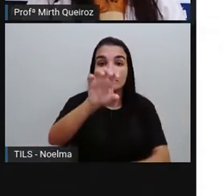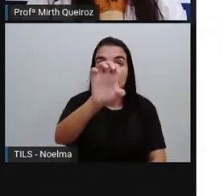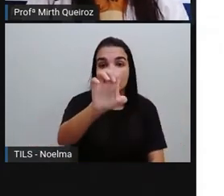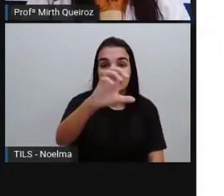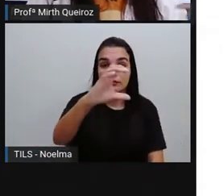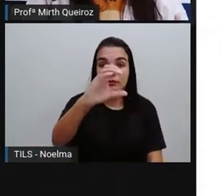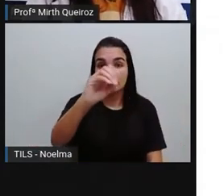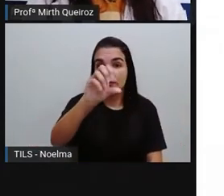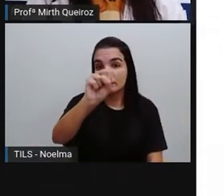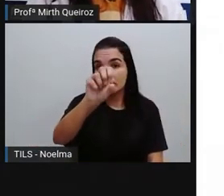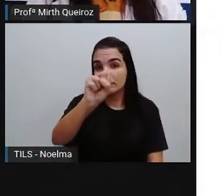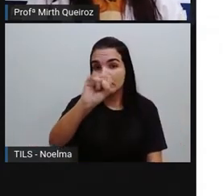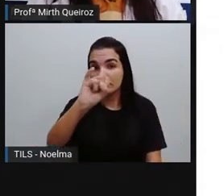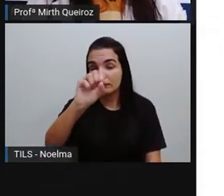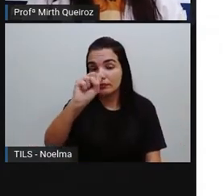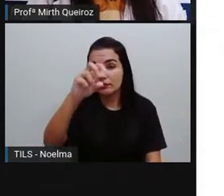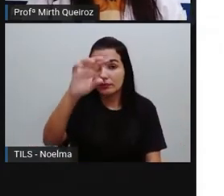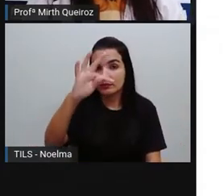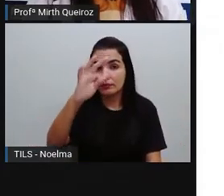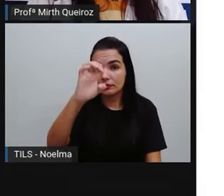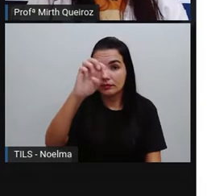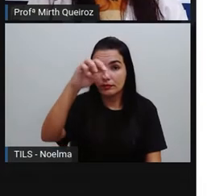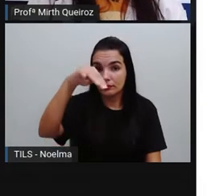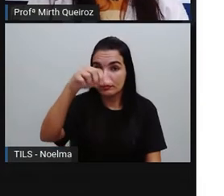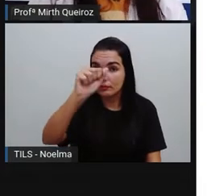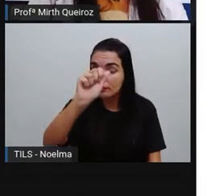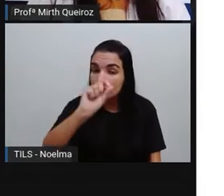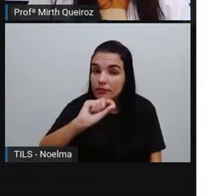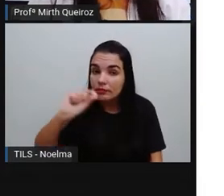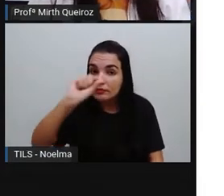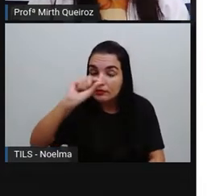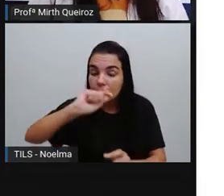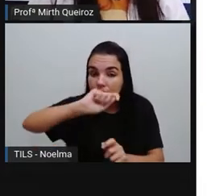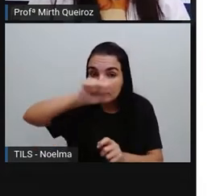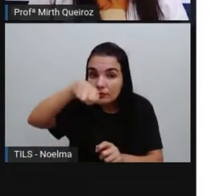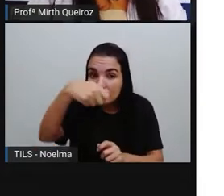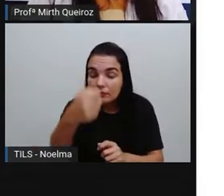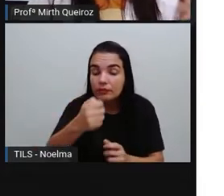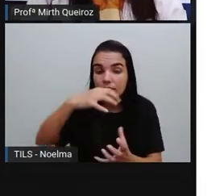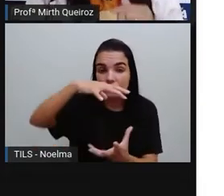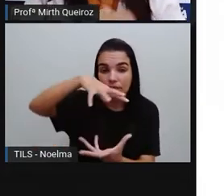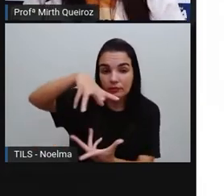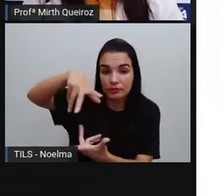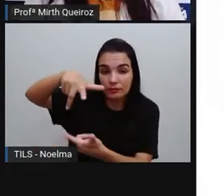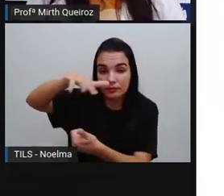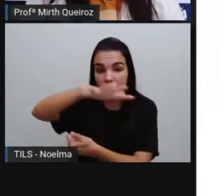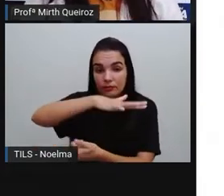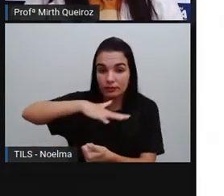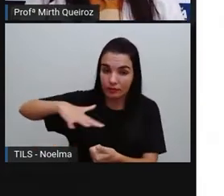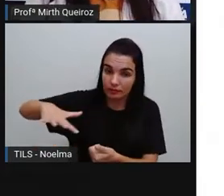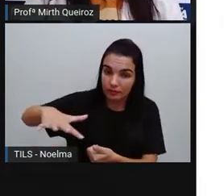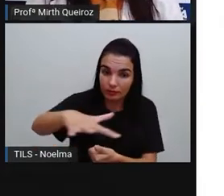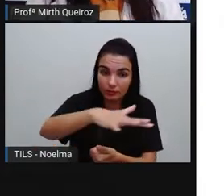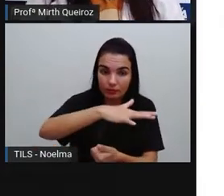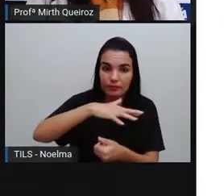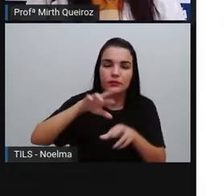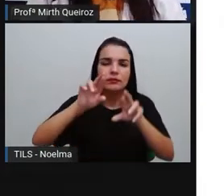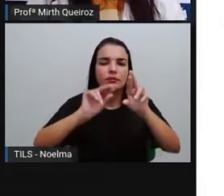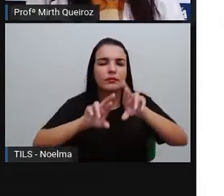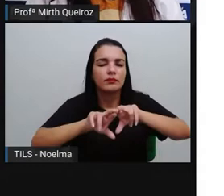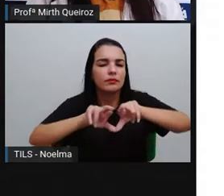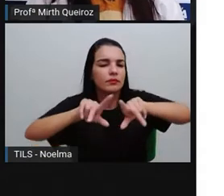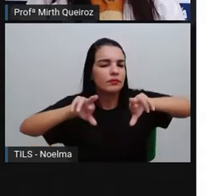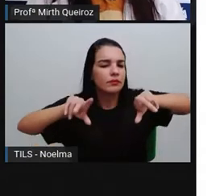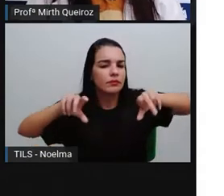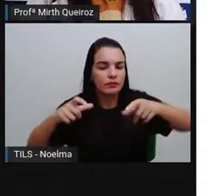início, vai estar relacionado também com a função dos seres vivos dentro desse ecossistema. Então, o ecossistema